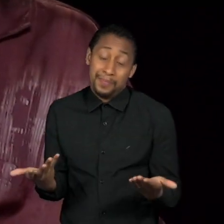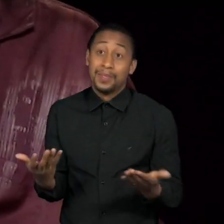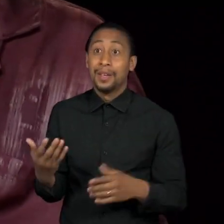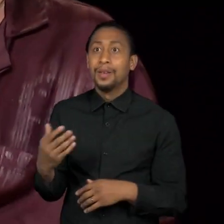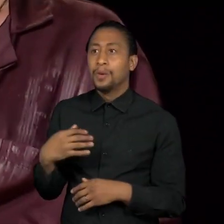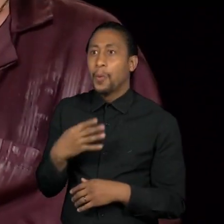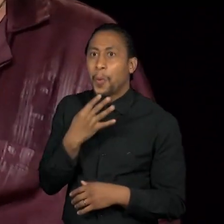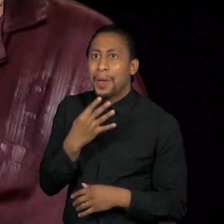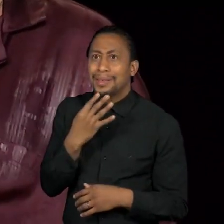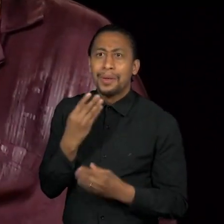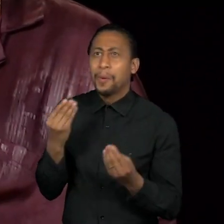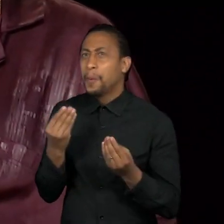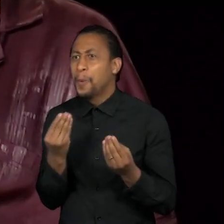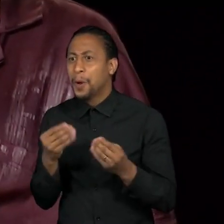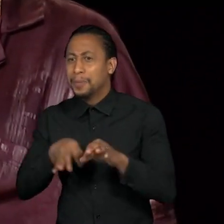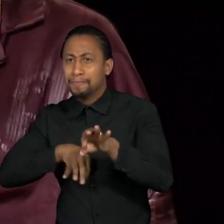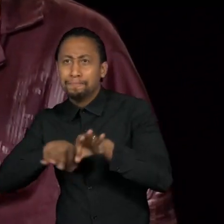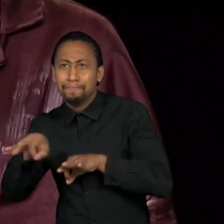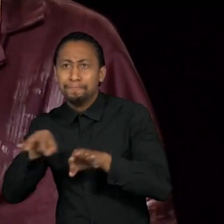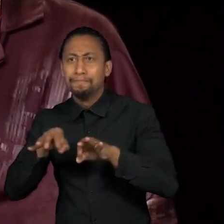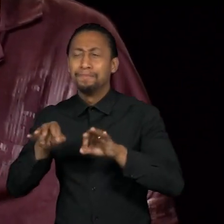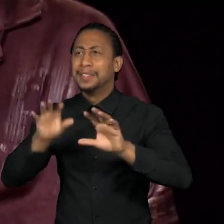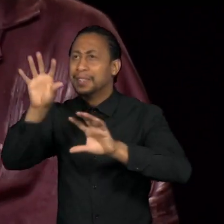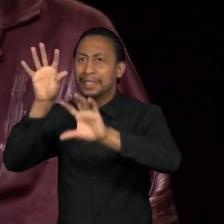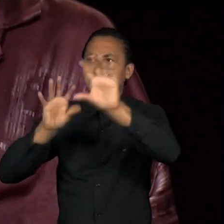né, do fazer